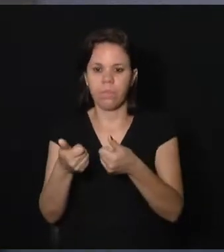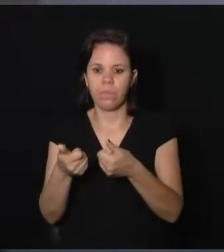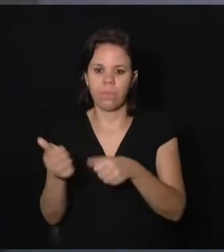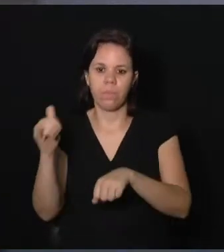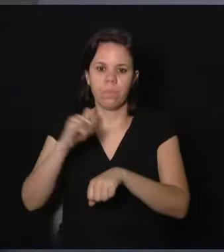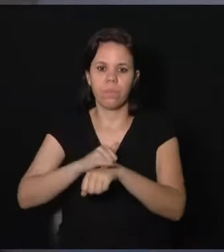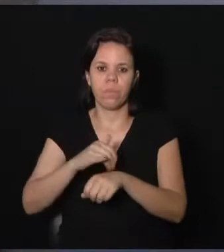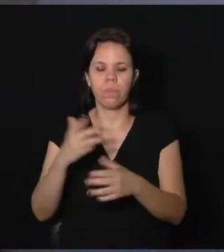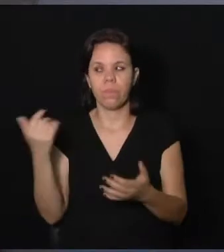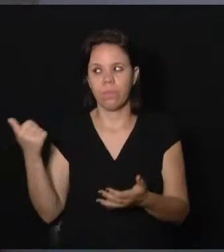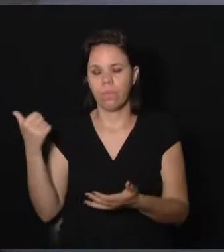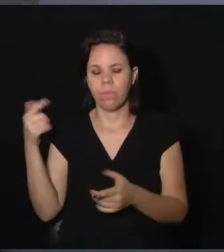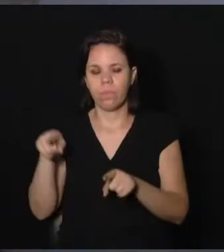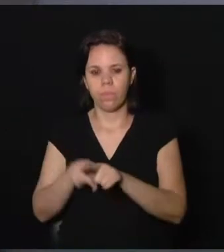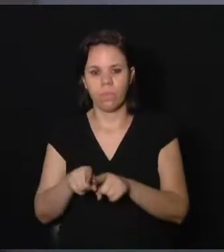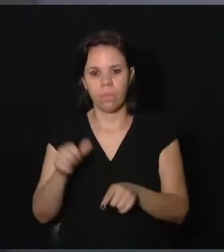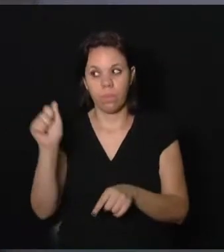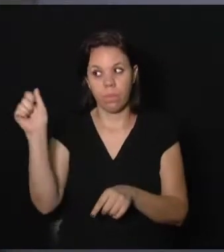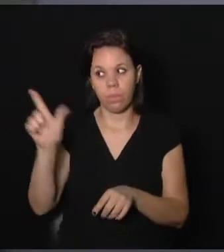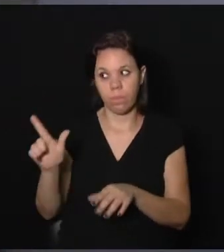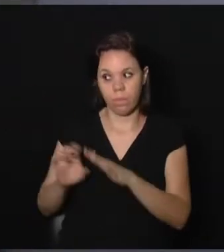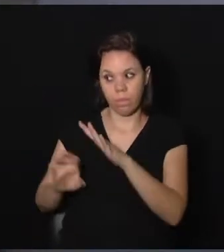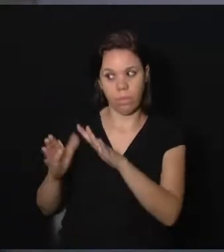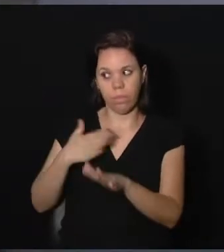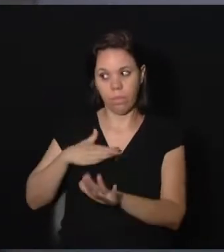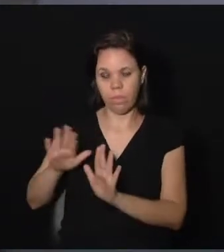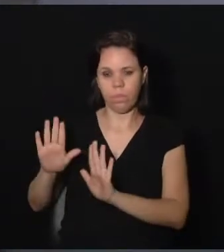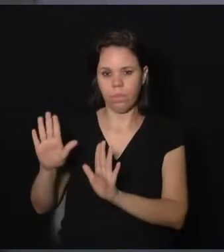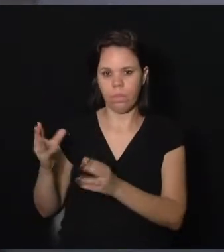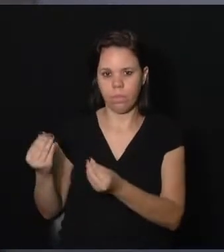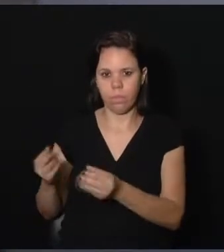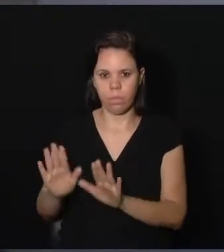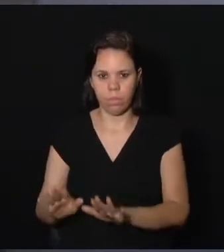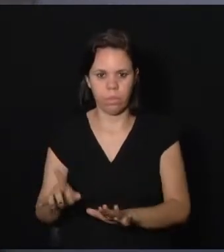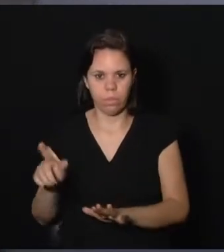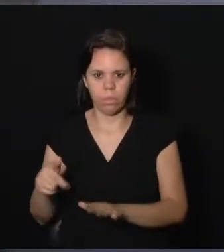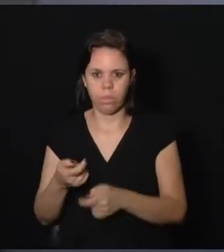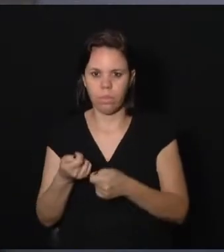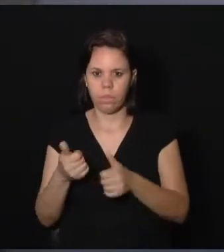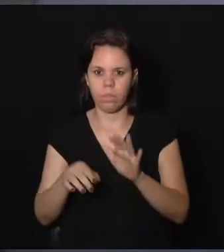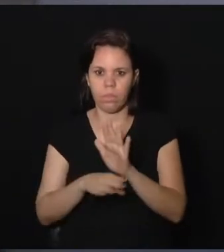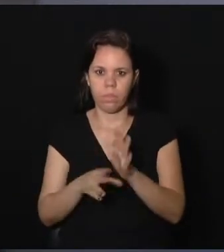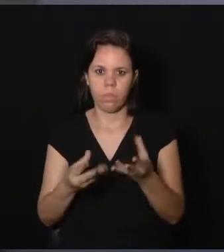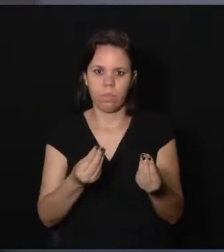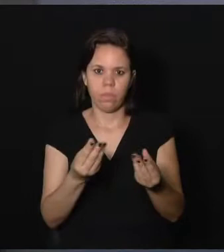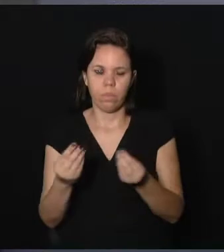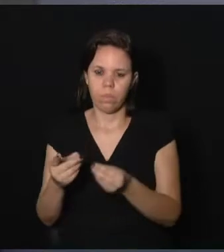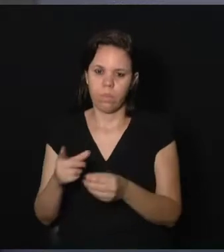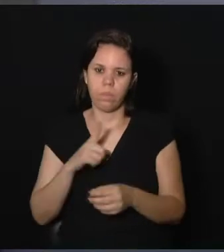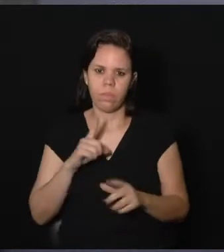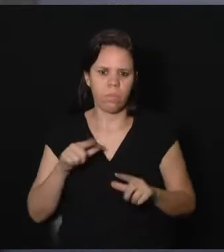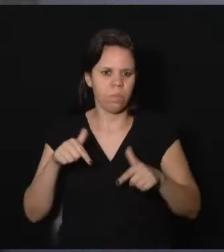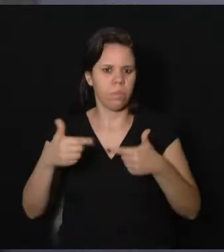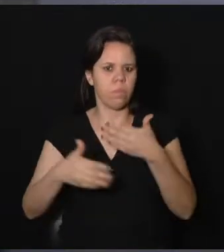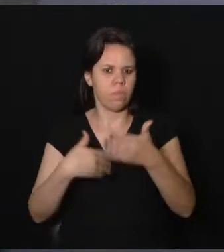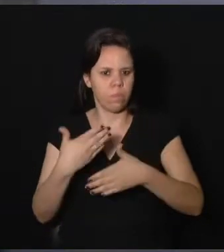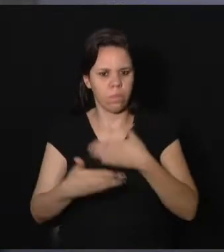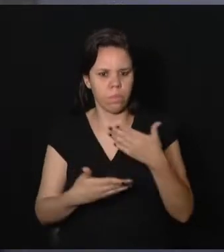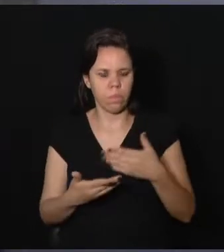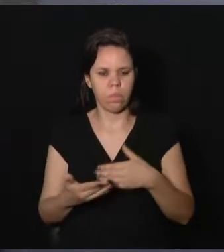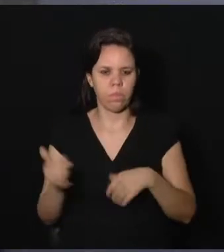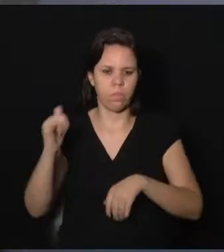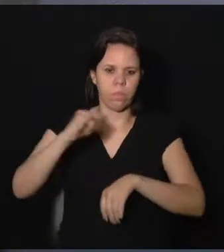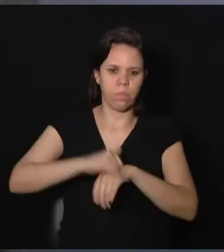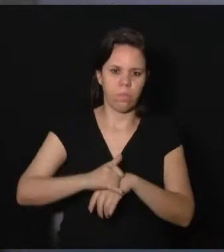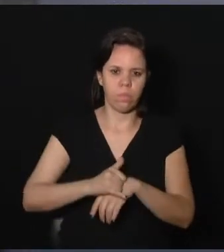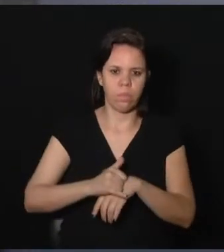aeroporto. Talvez a Azul não vá gostar muito, mas, enfim, ela é benéfica e há uma proatividade do aeroporto